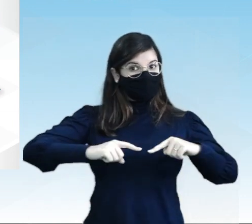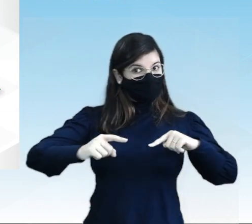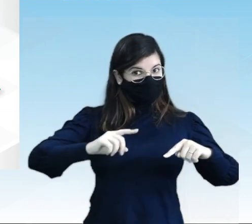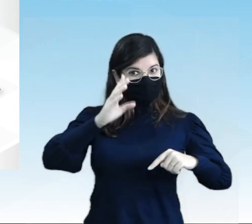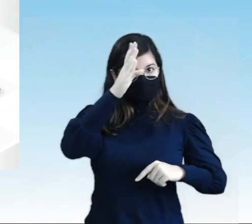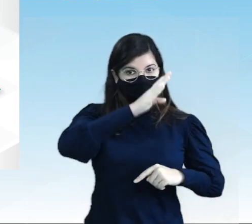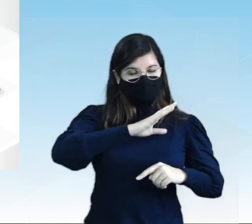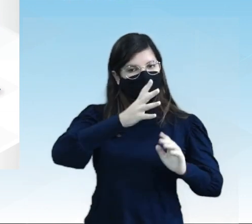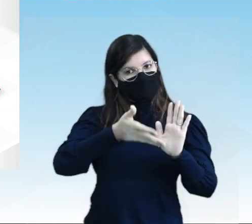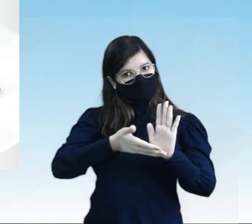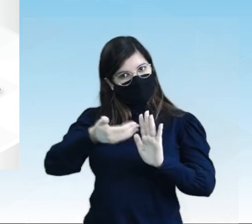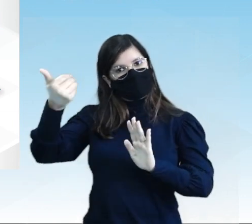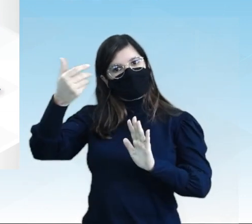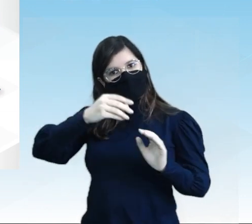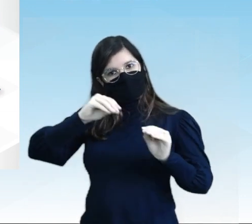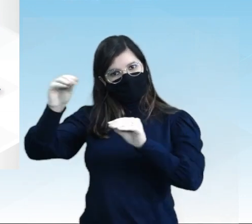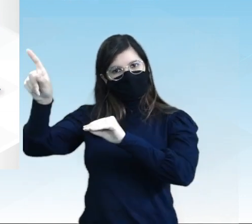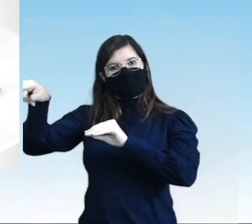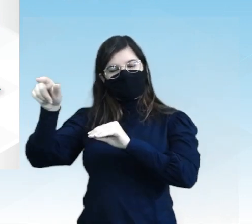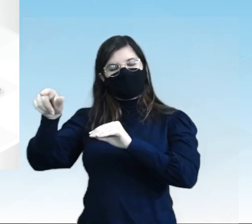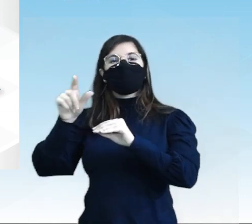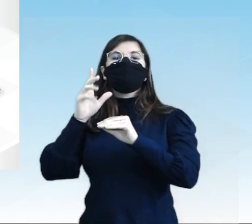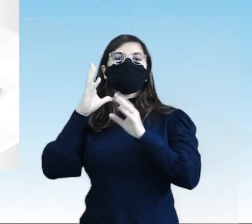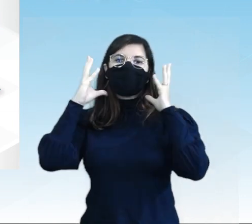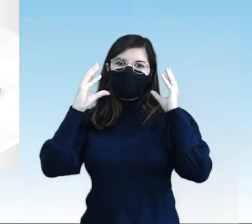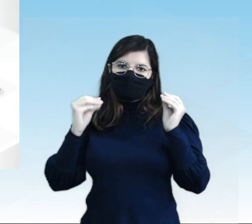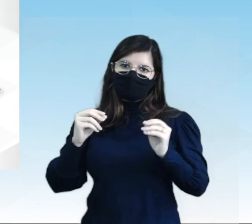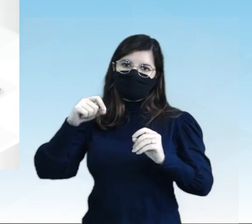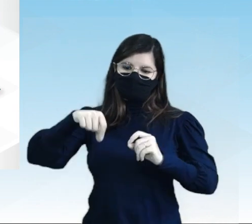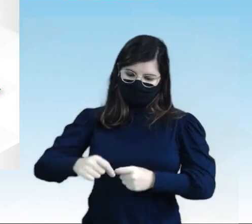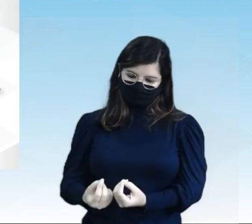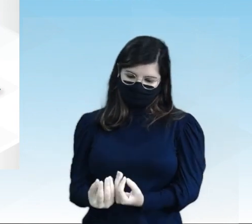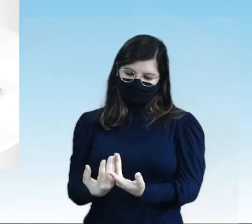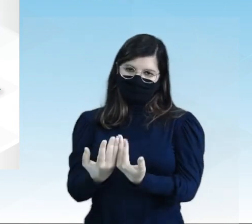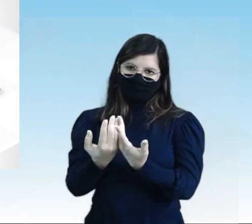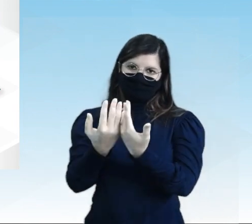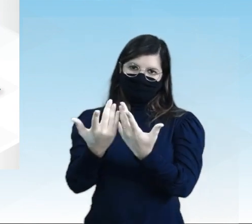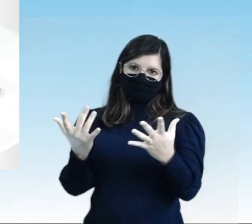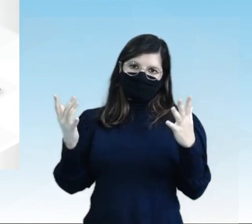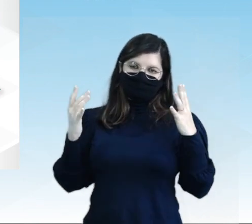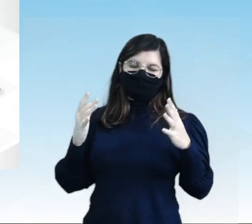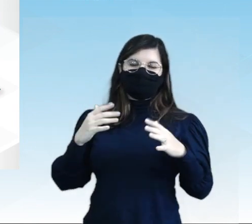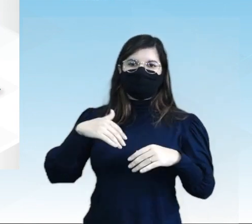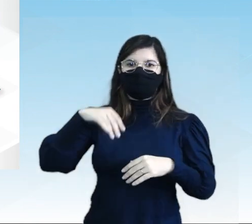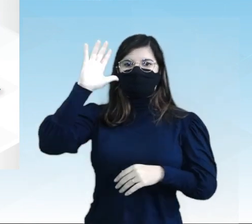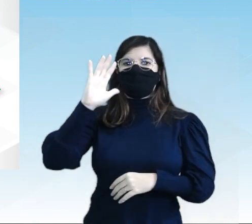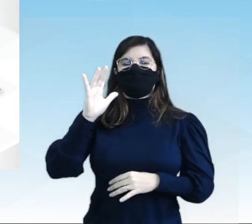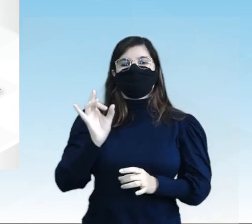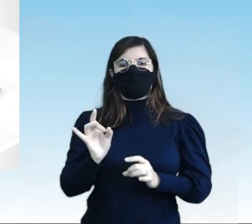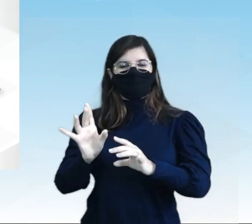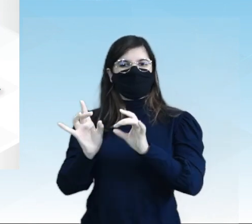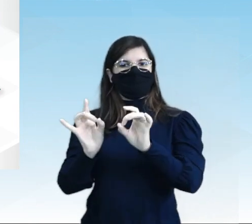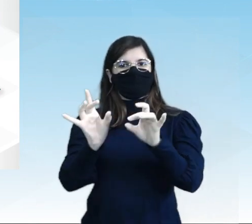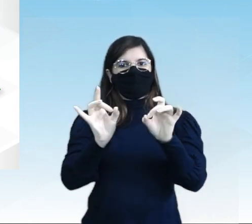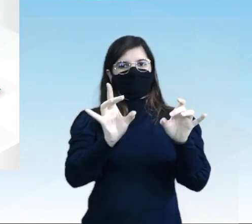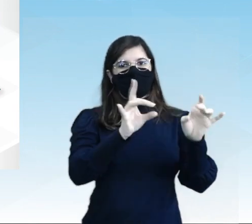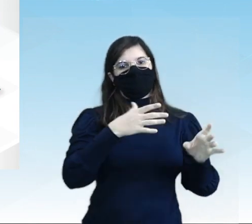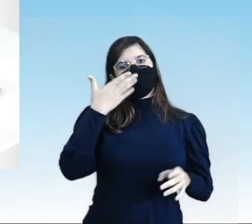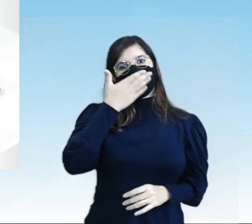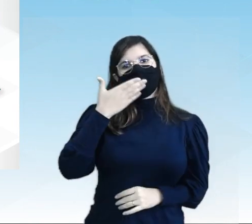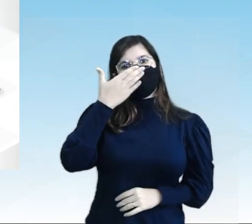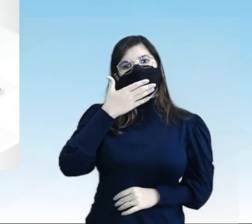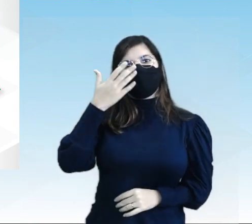para as antigas e vão plantar suas Canas de Açúcar lá e vão simplesmente tornar os grandes produtores de